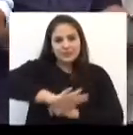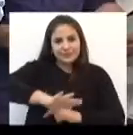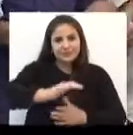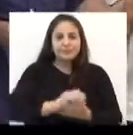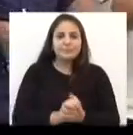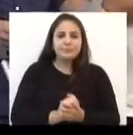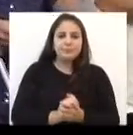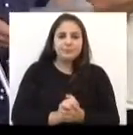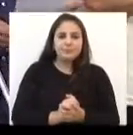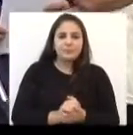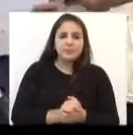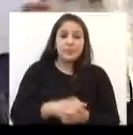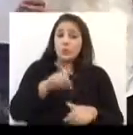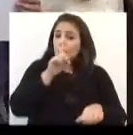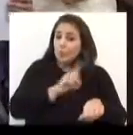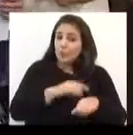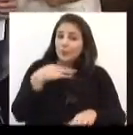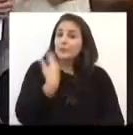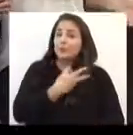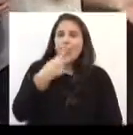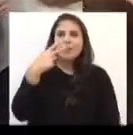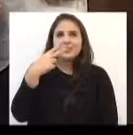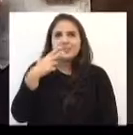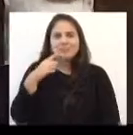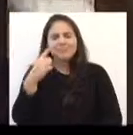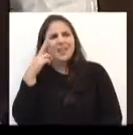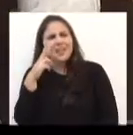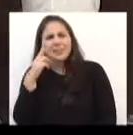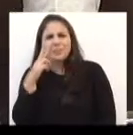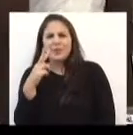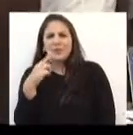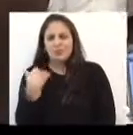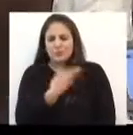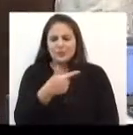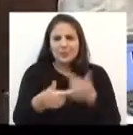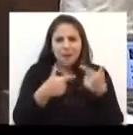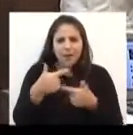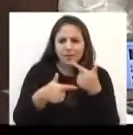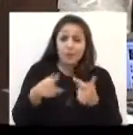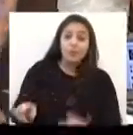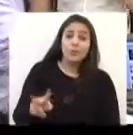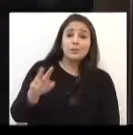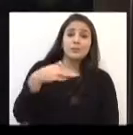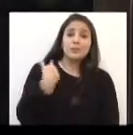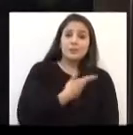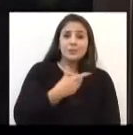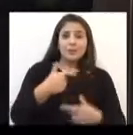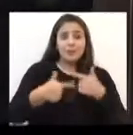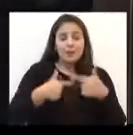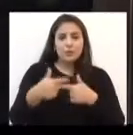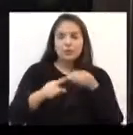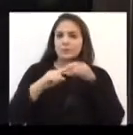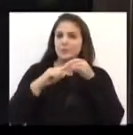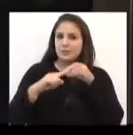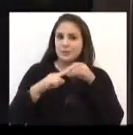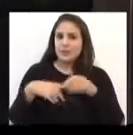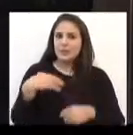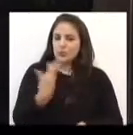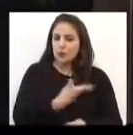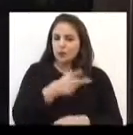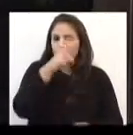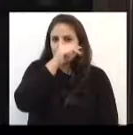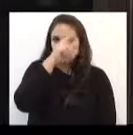gente é lembrado e valorizado pelo trabalho, principalmente nós que somos aqui do